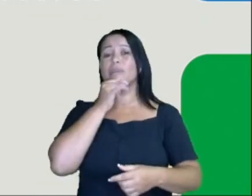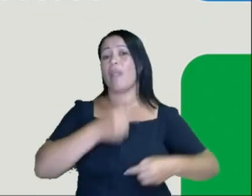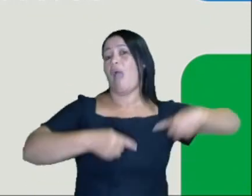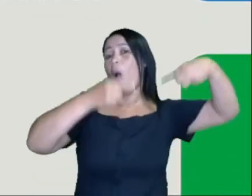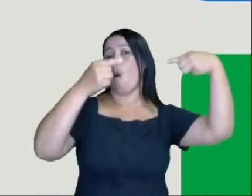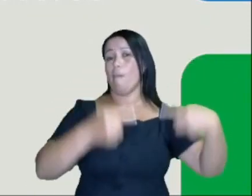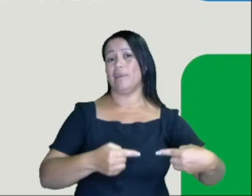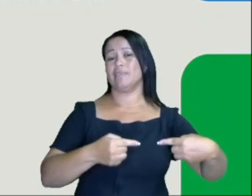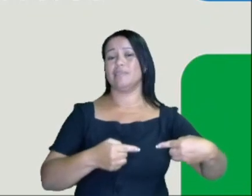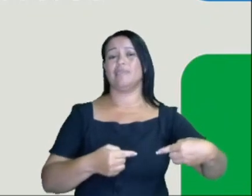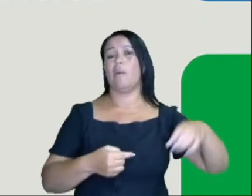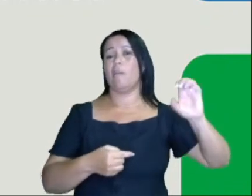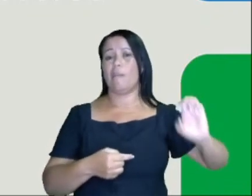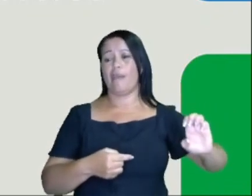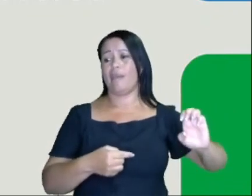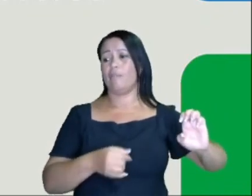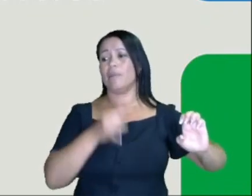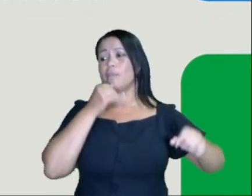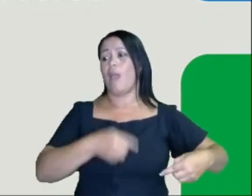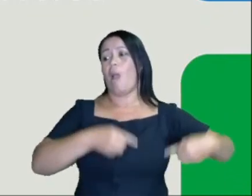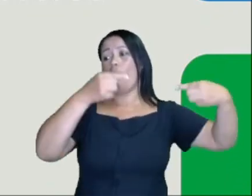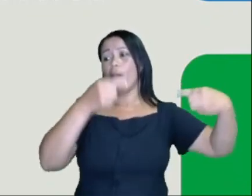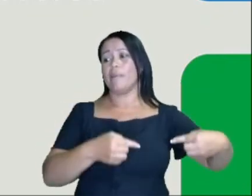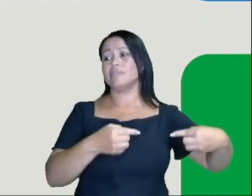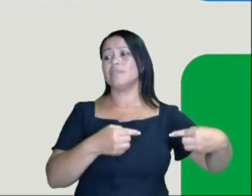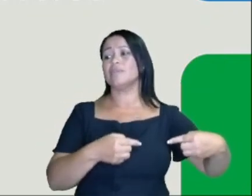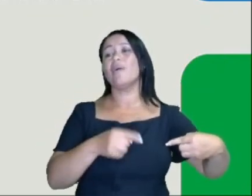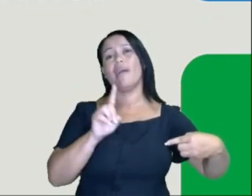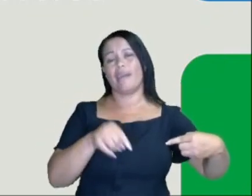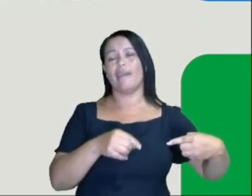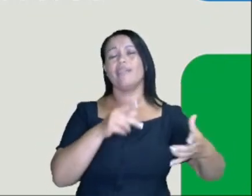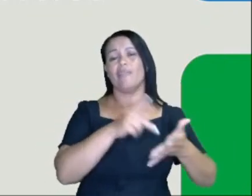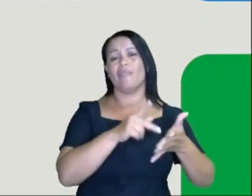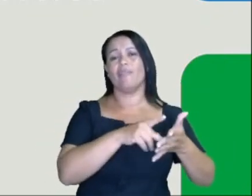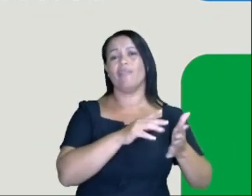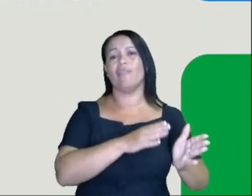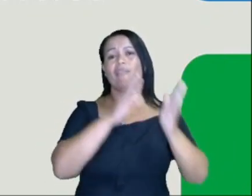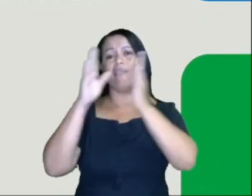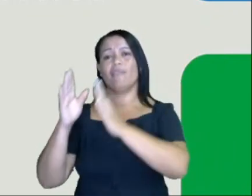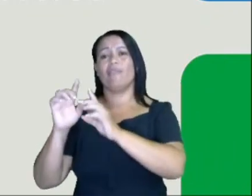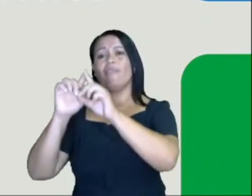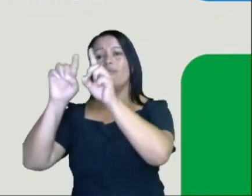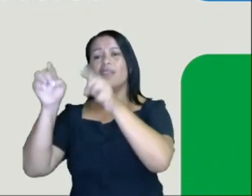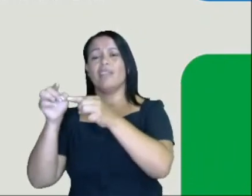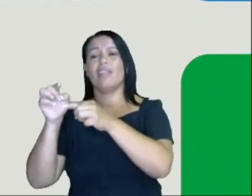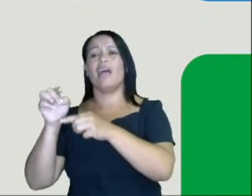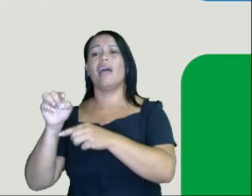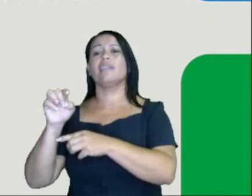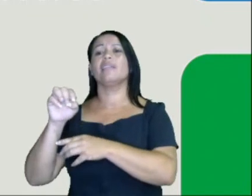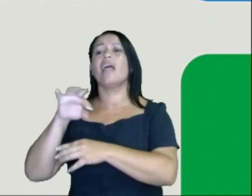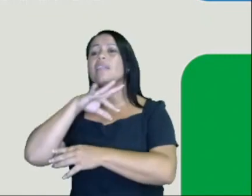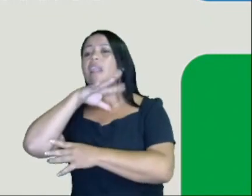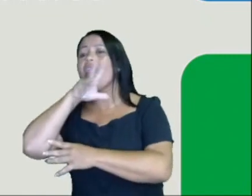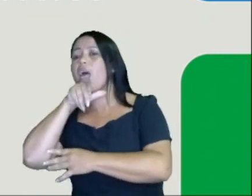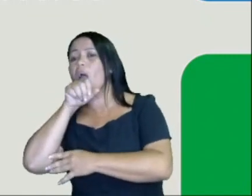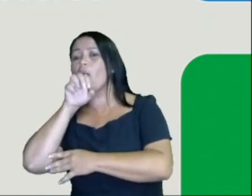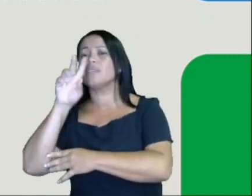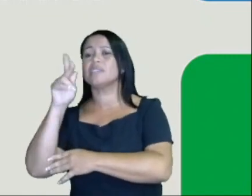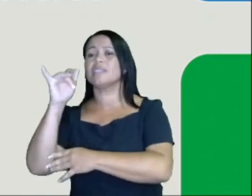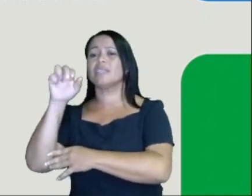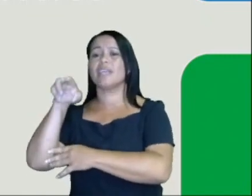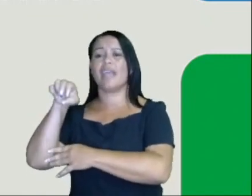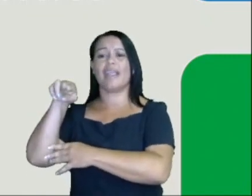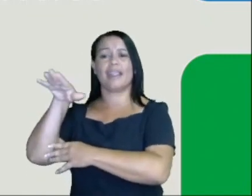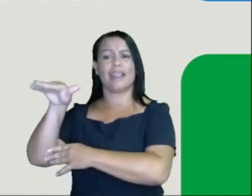relação entre leões e hienas é uma relação de competição. Mas